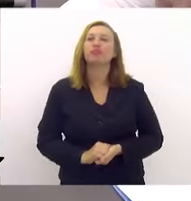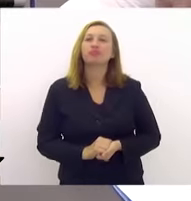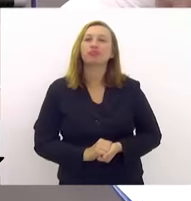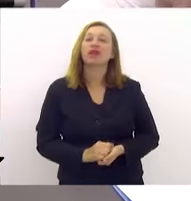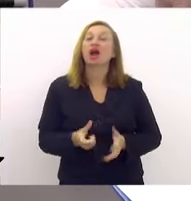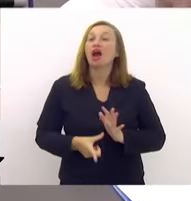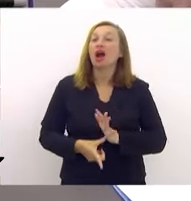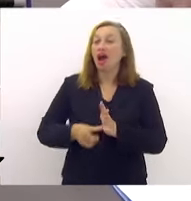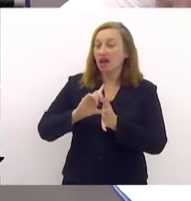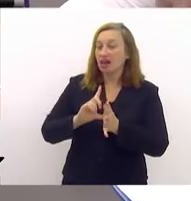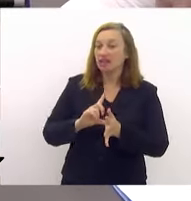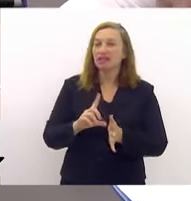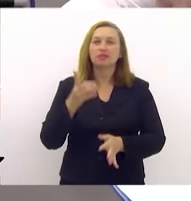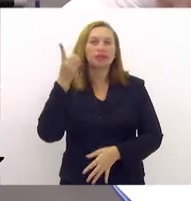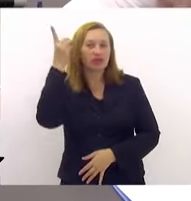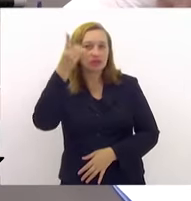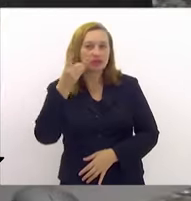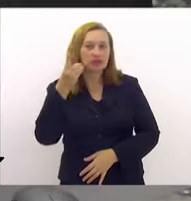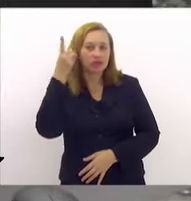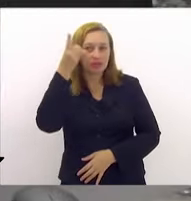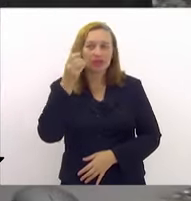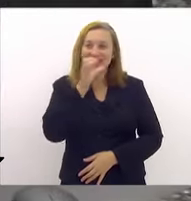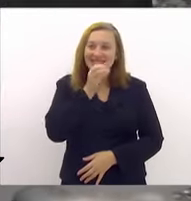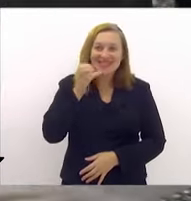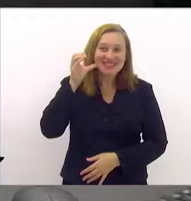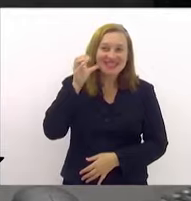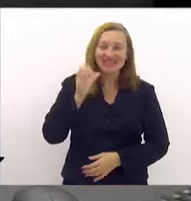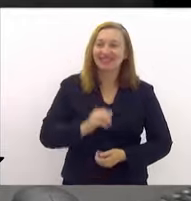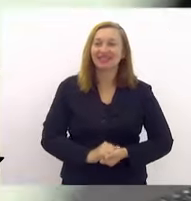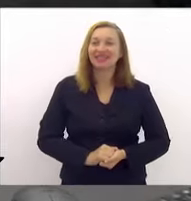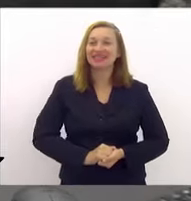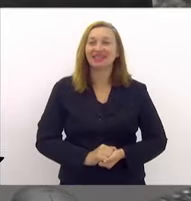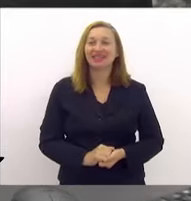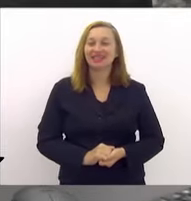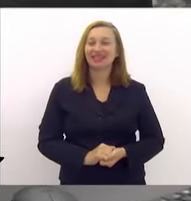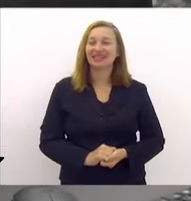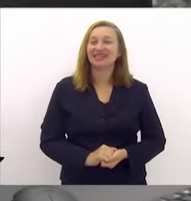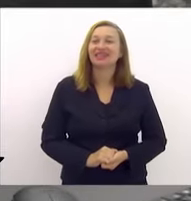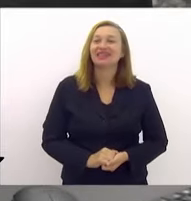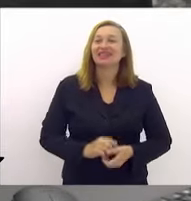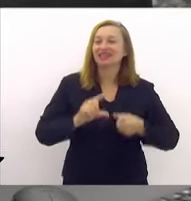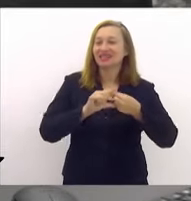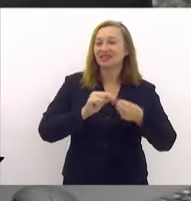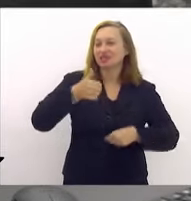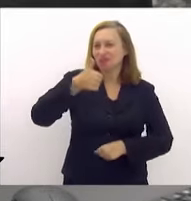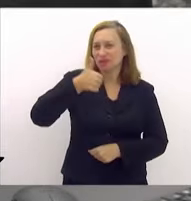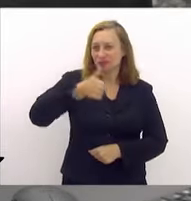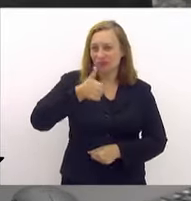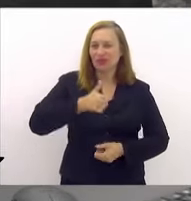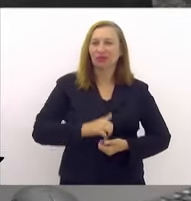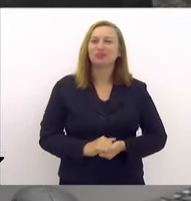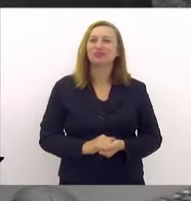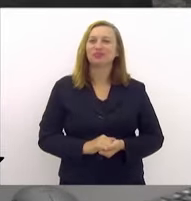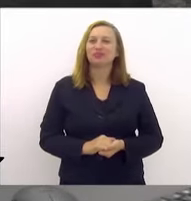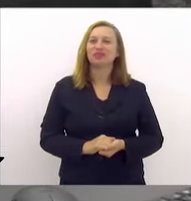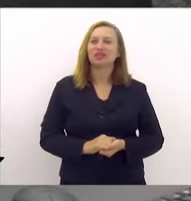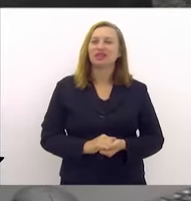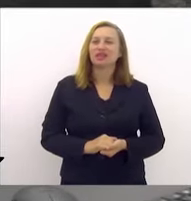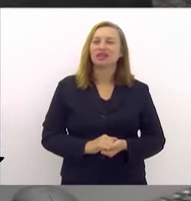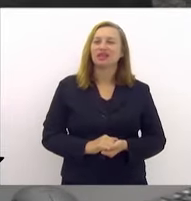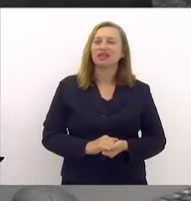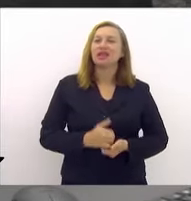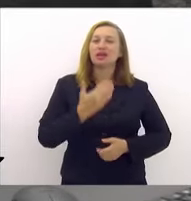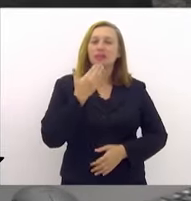Antes de passar para a deputada Célia, fica aqui uma indagação. A gente acrescenta no artigo 1º, conforme aqui sugestão do